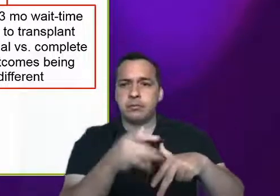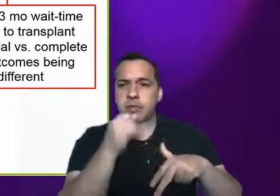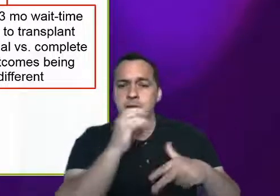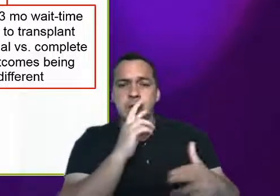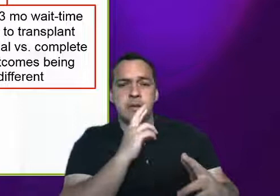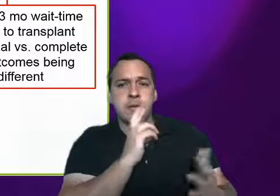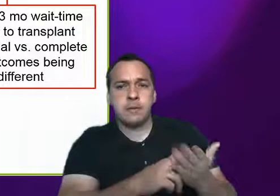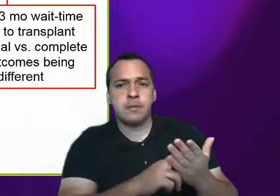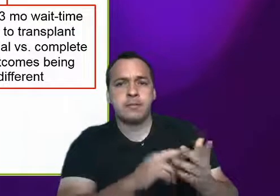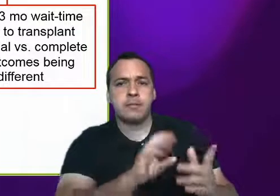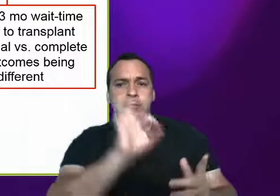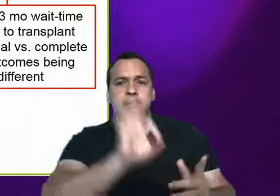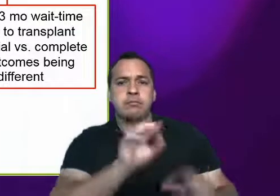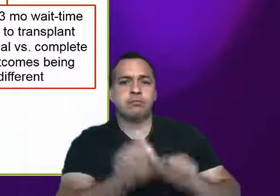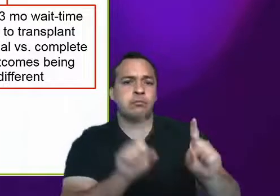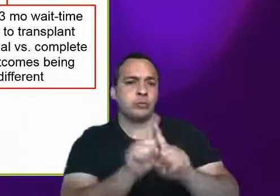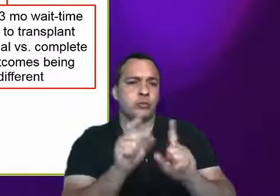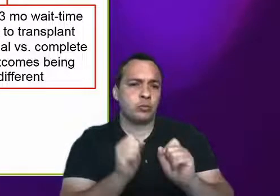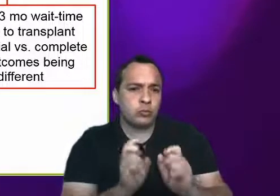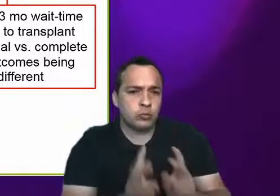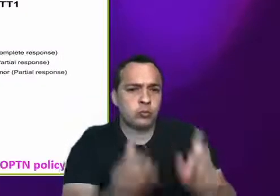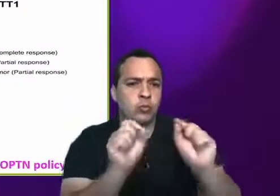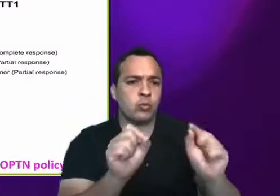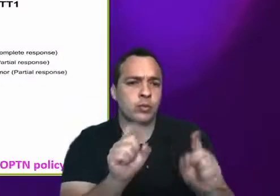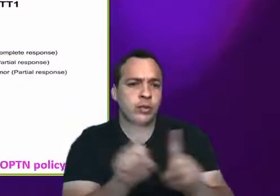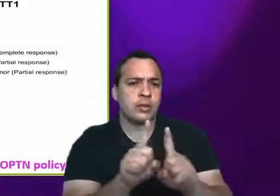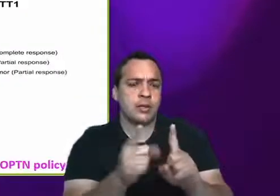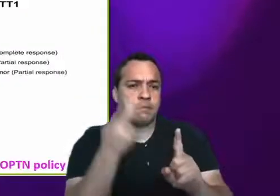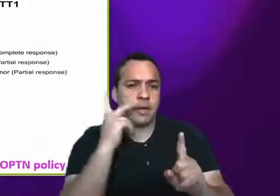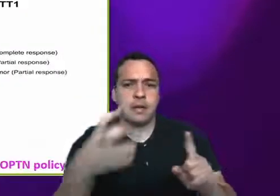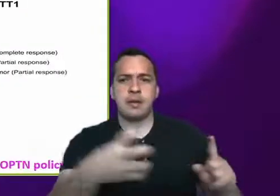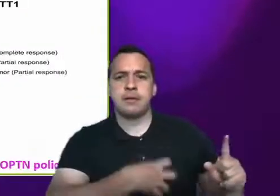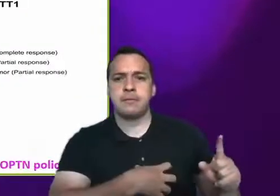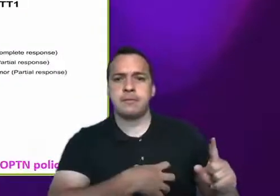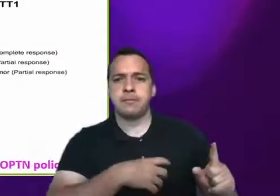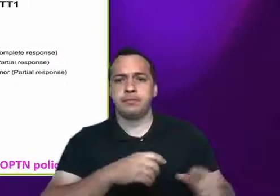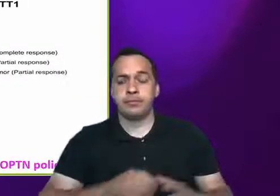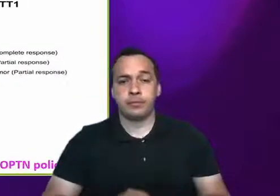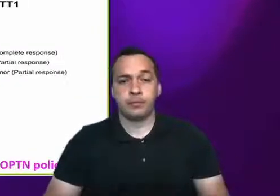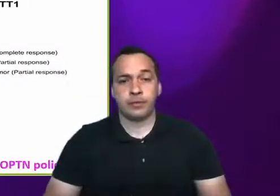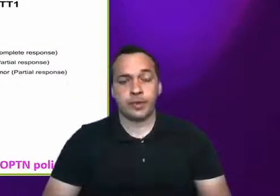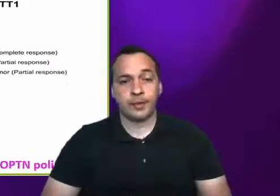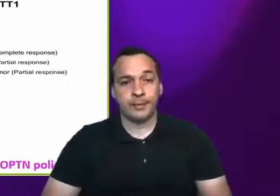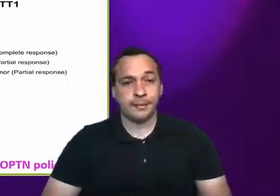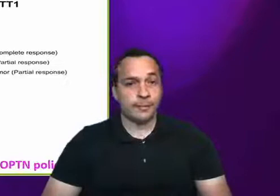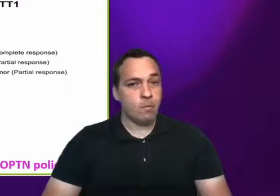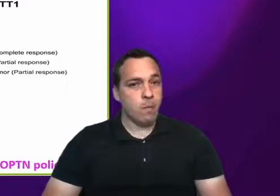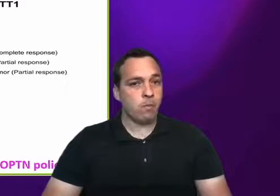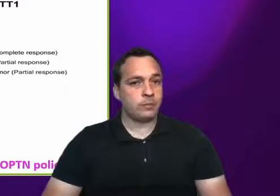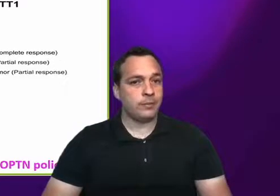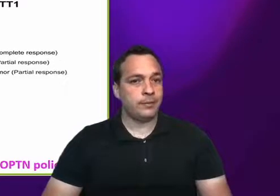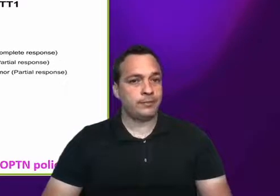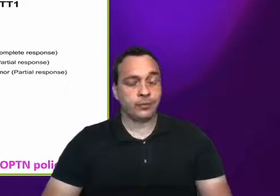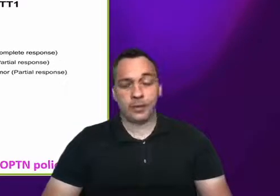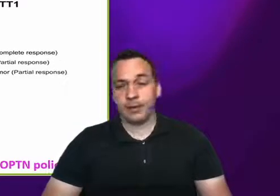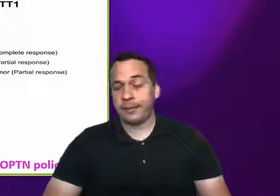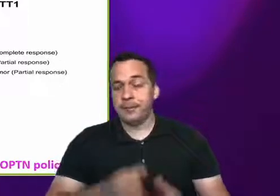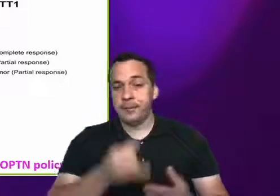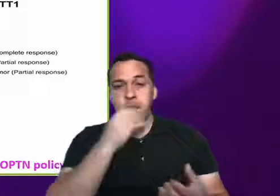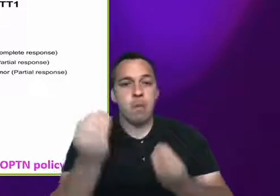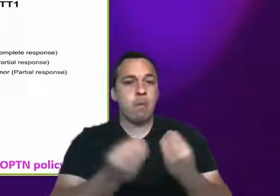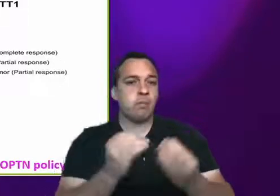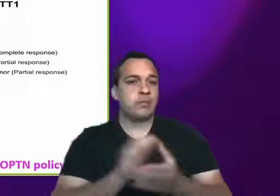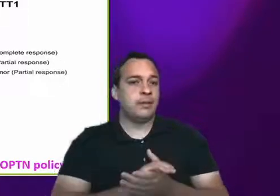uma resposta parcial para que eles possam ser considerados também para transplante.